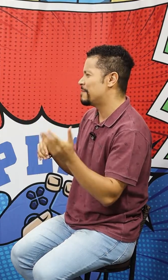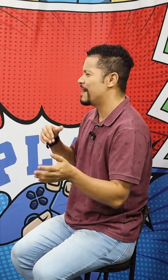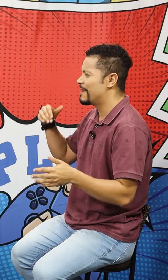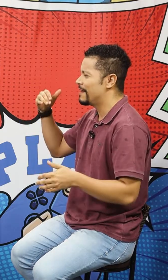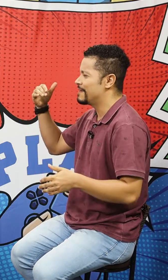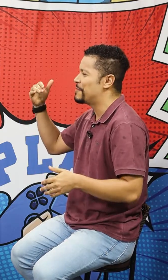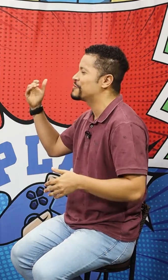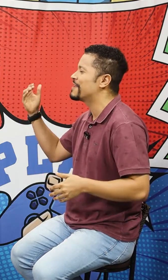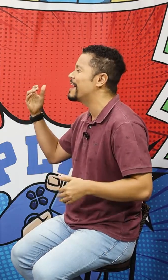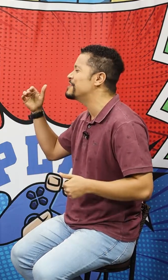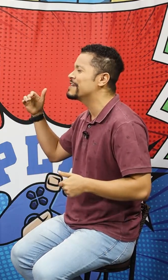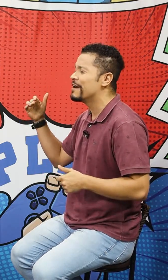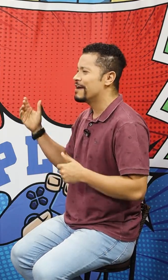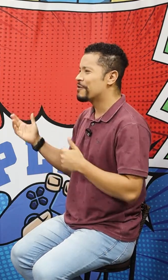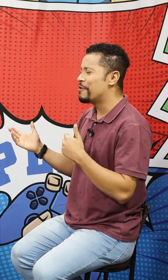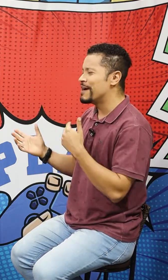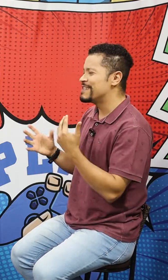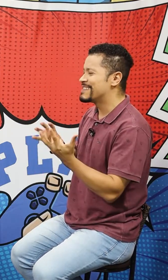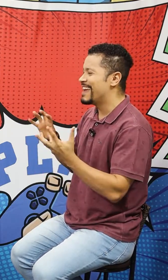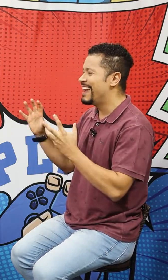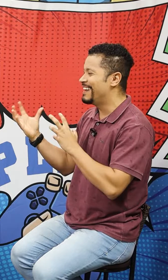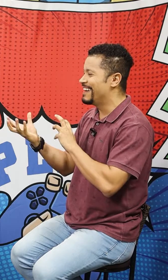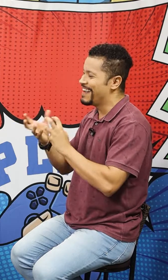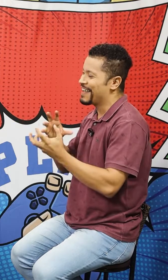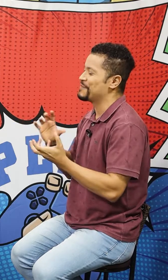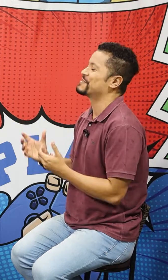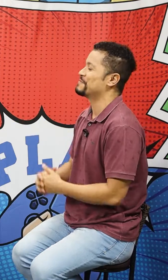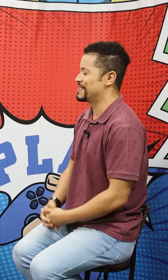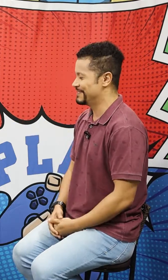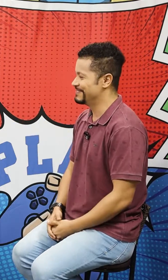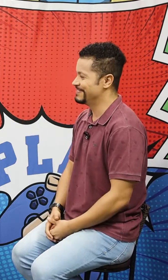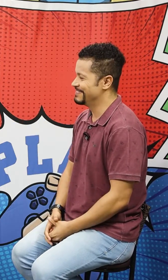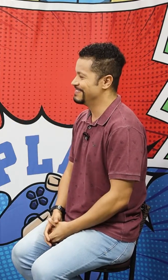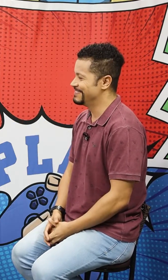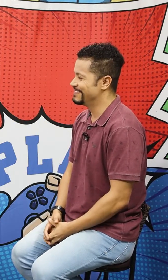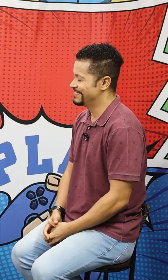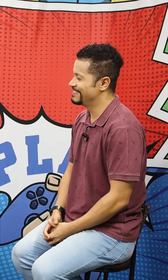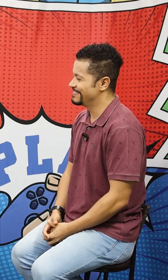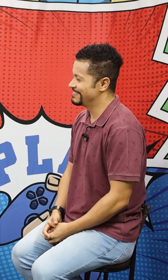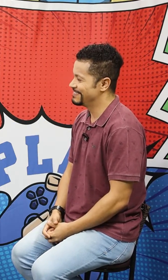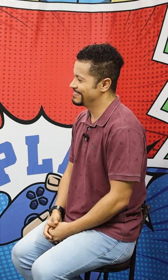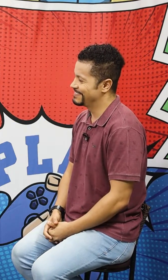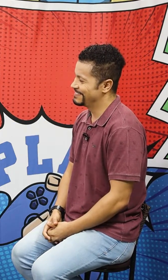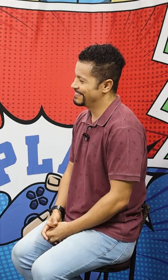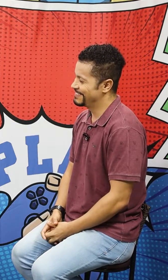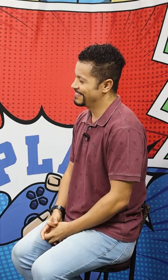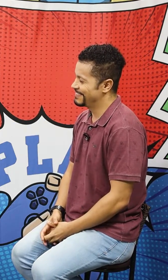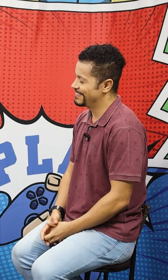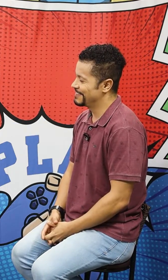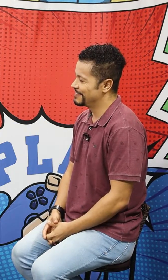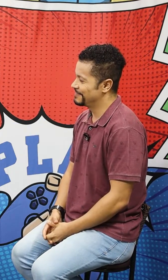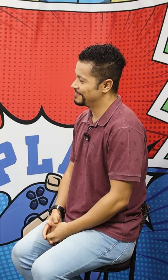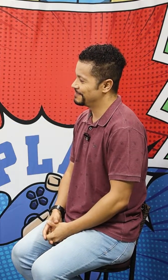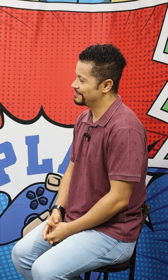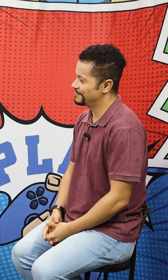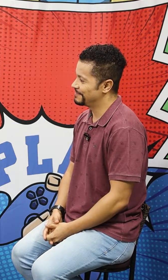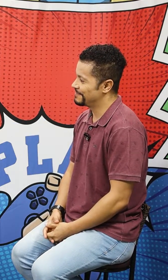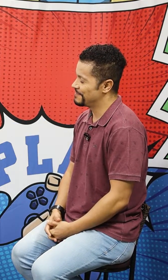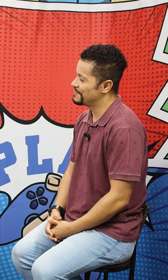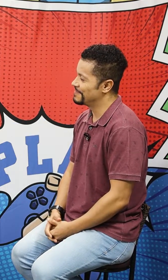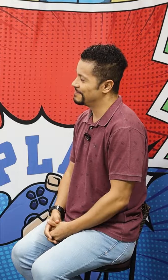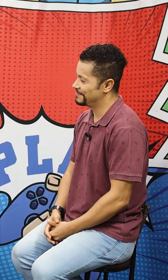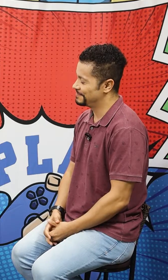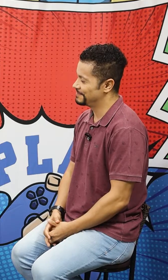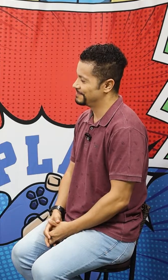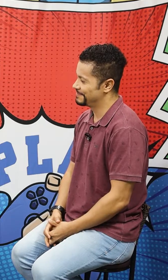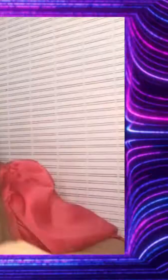da Isabela, da personagem, com a Gisele ali, aquela mistura. Olha, tem várias. Eu vou